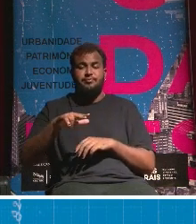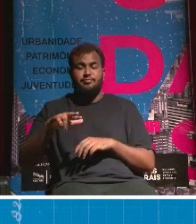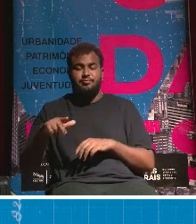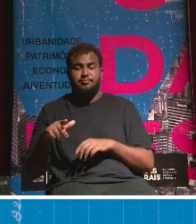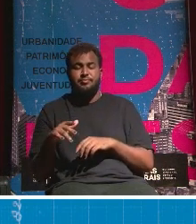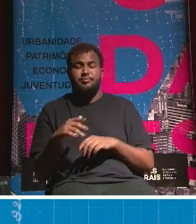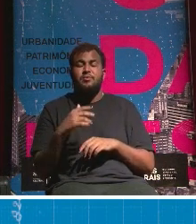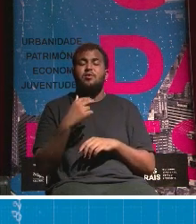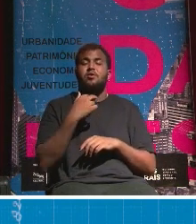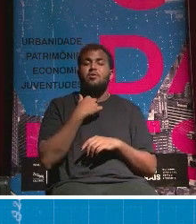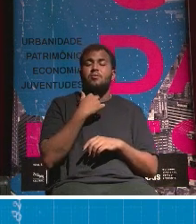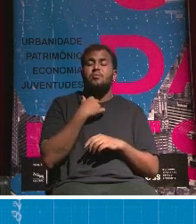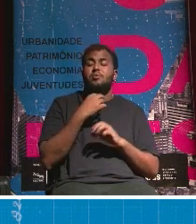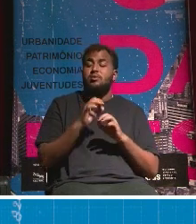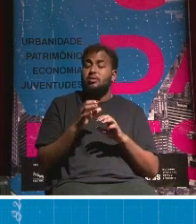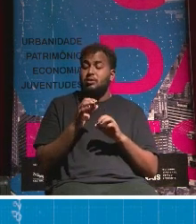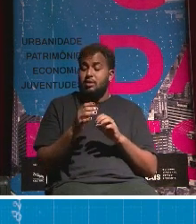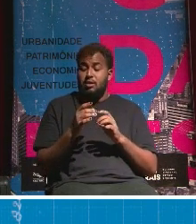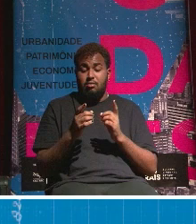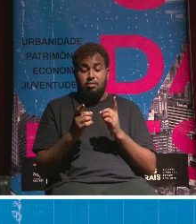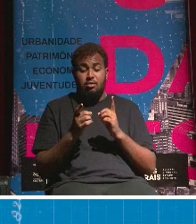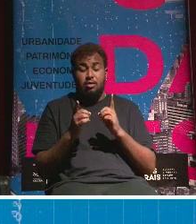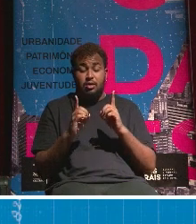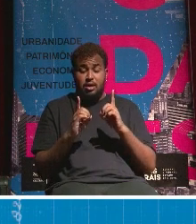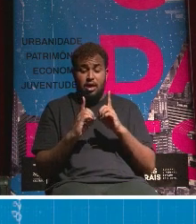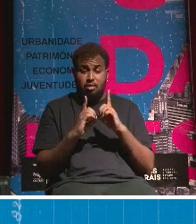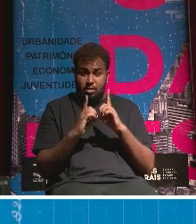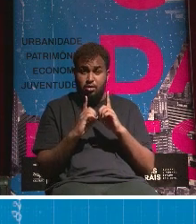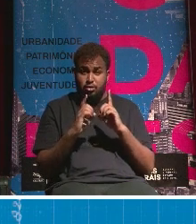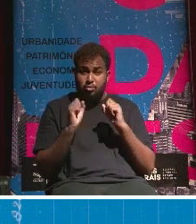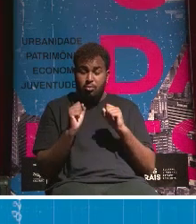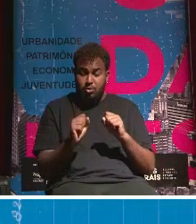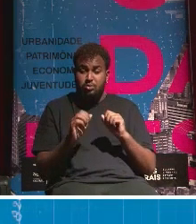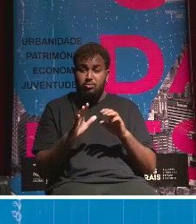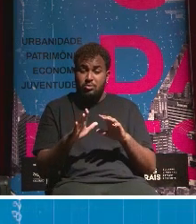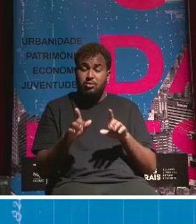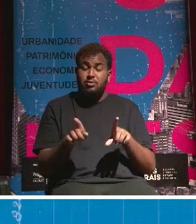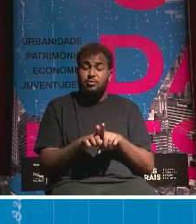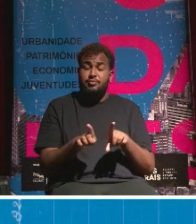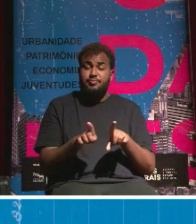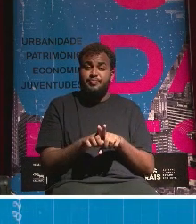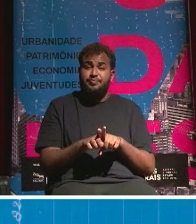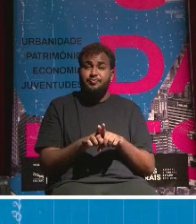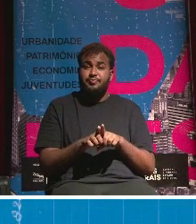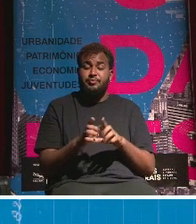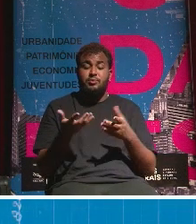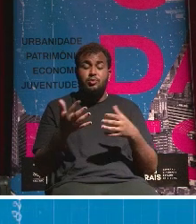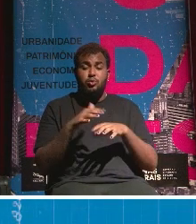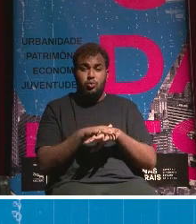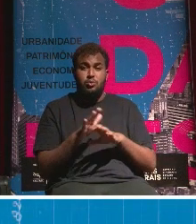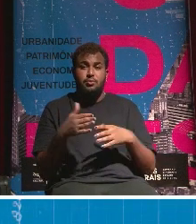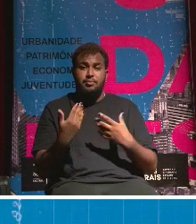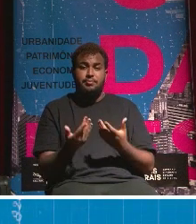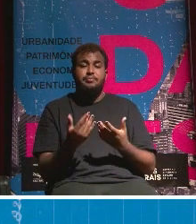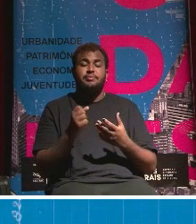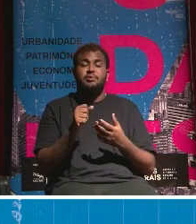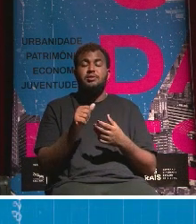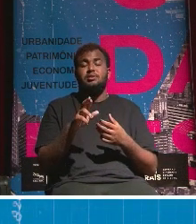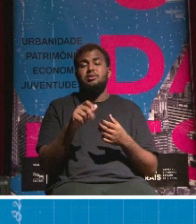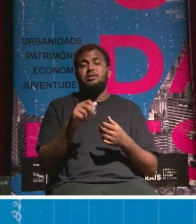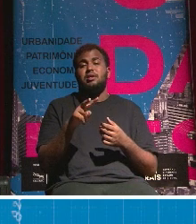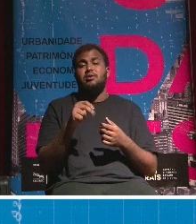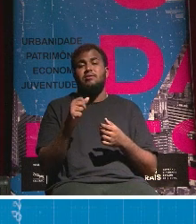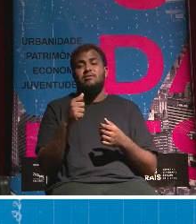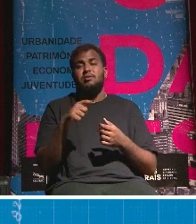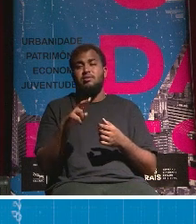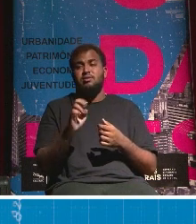possa não ser desatendida e ser incluída de alguma maneira. E aí, eu trago à tona essa teoria da Sara Saravasky. A gente